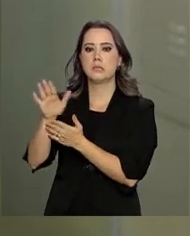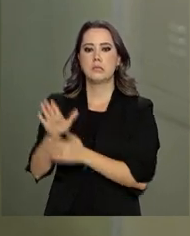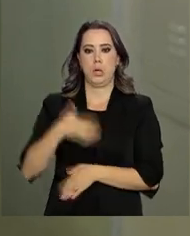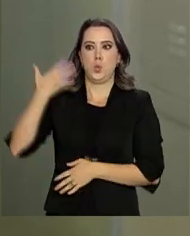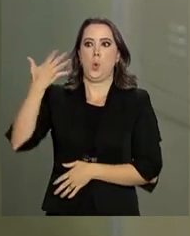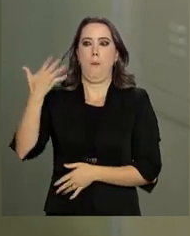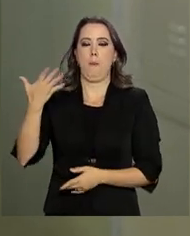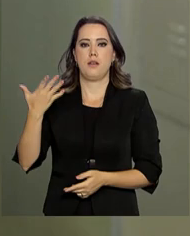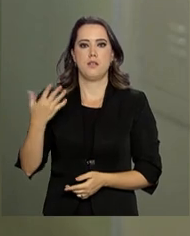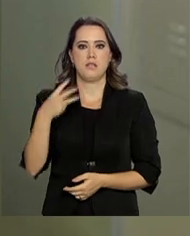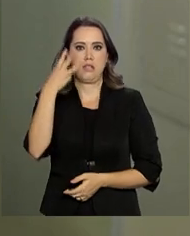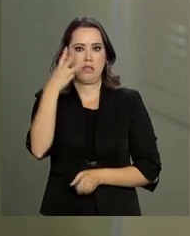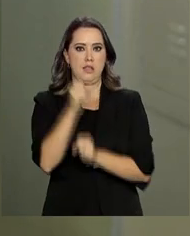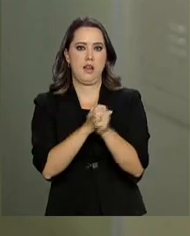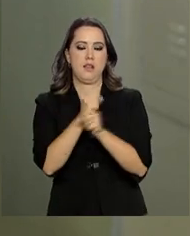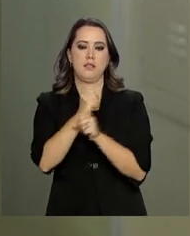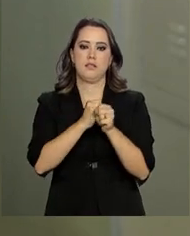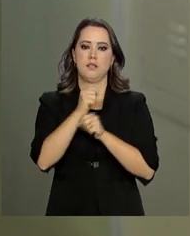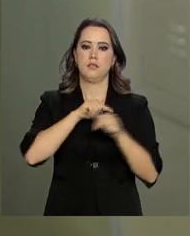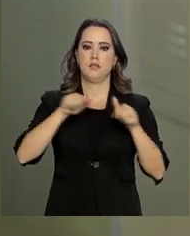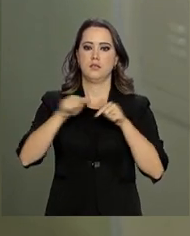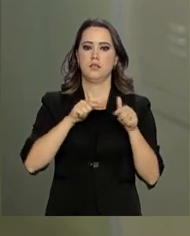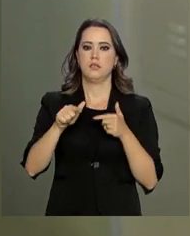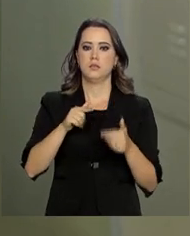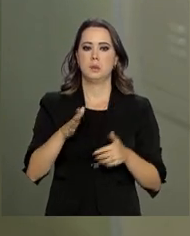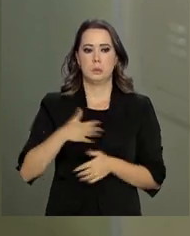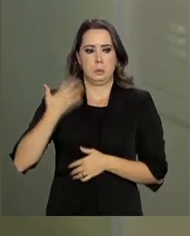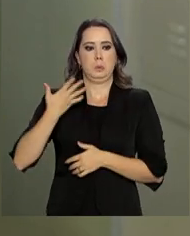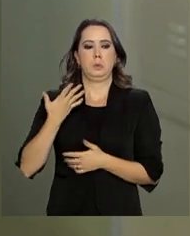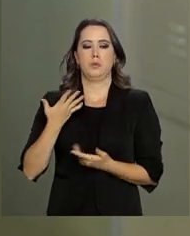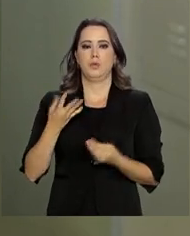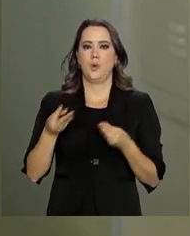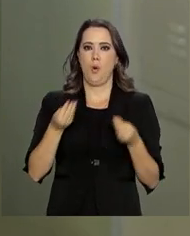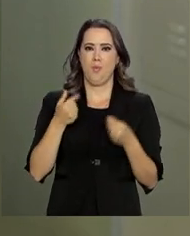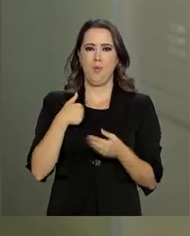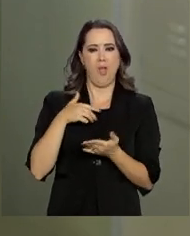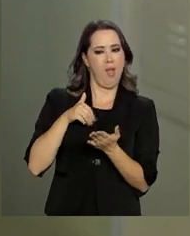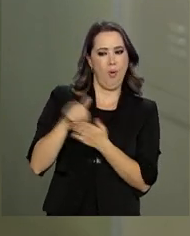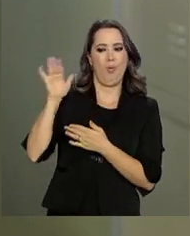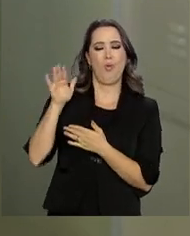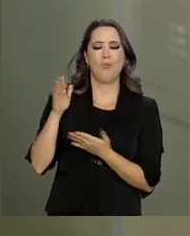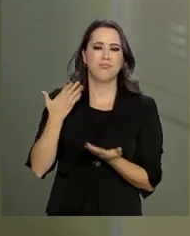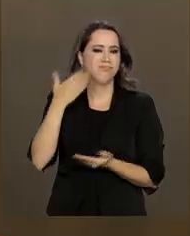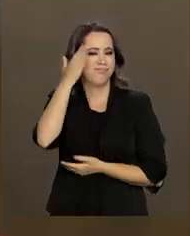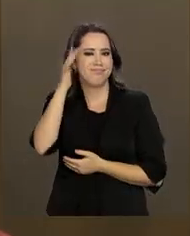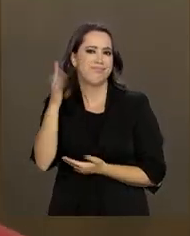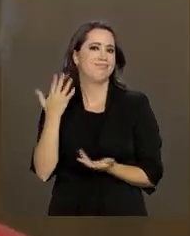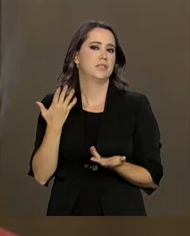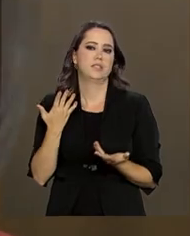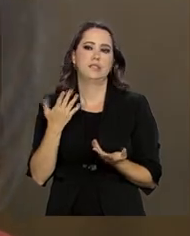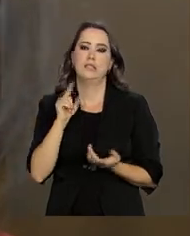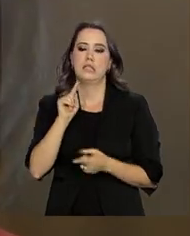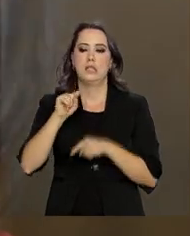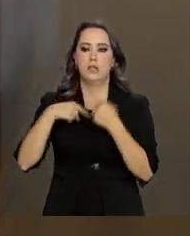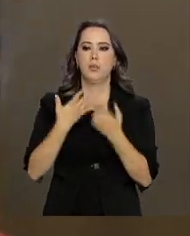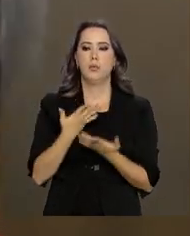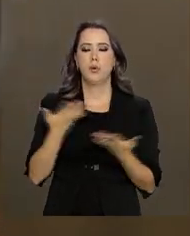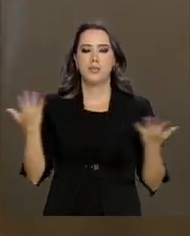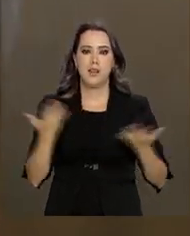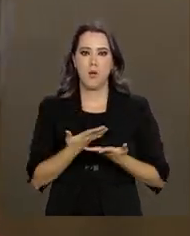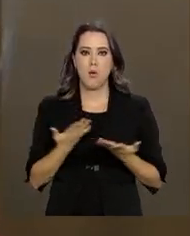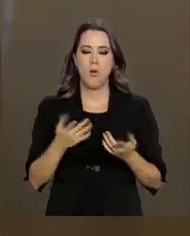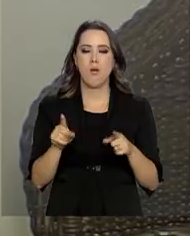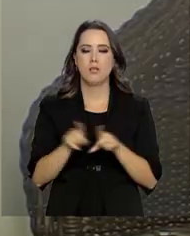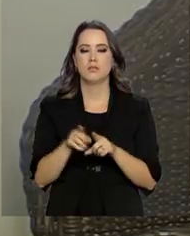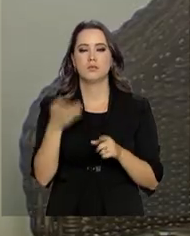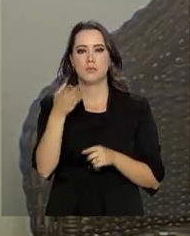tinha 3 anos de empresa, foi uma coisa que me pegou realmente de surpresa. Eu não imaginava que ia ser mandada embora. Passado o susto, Natália